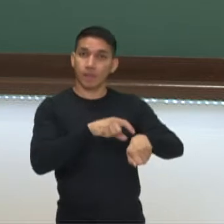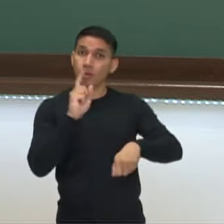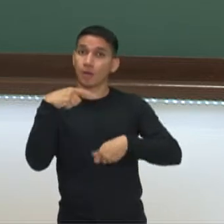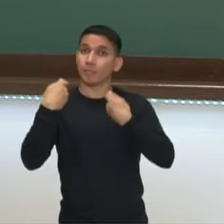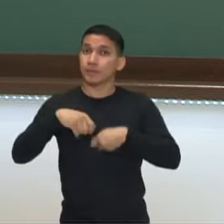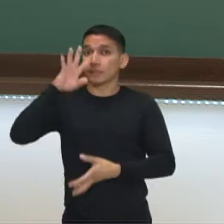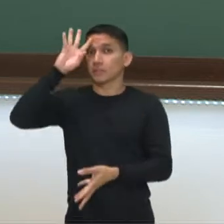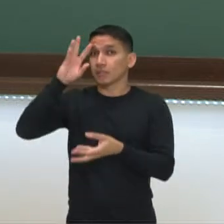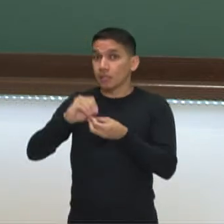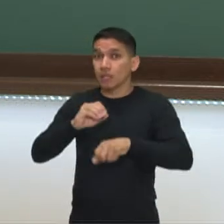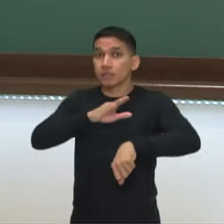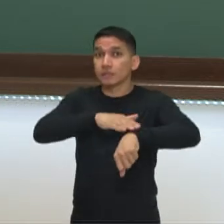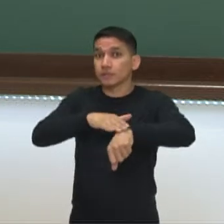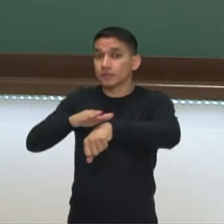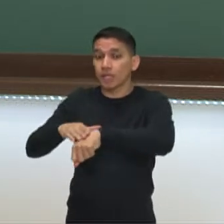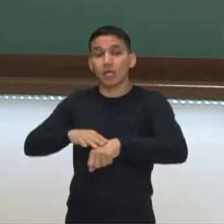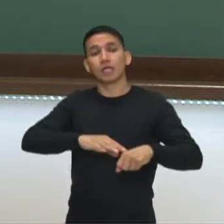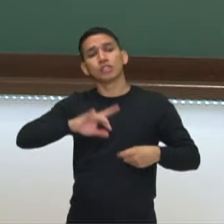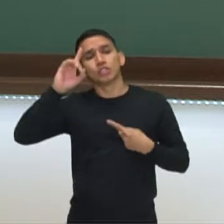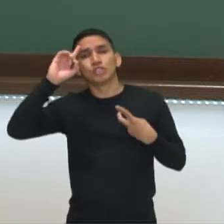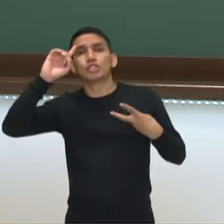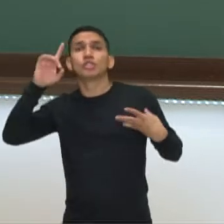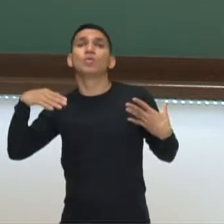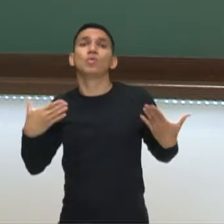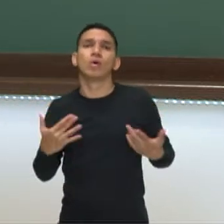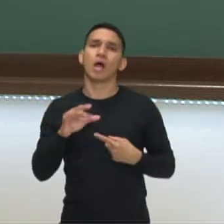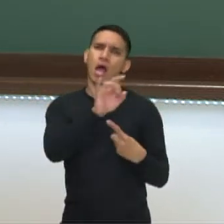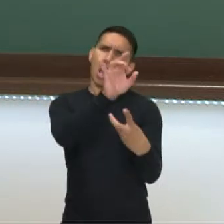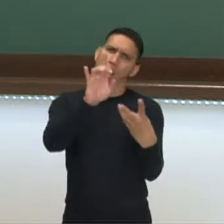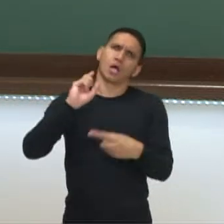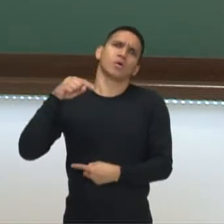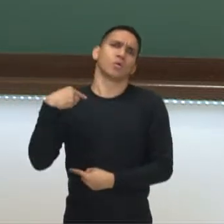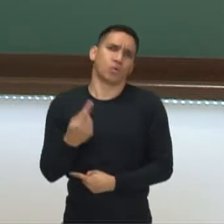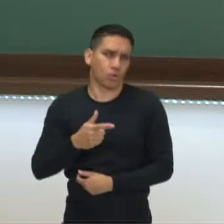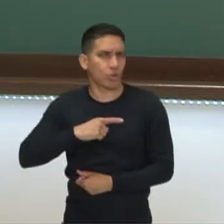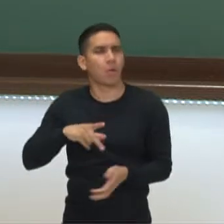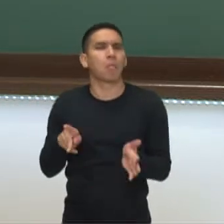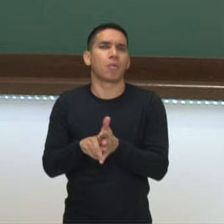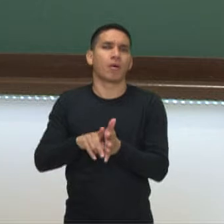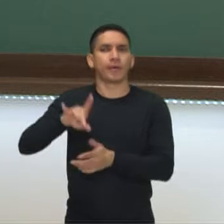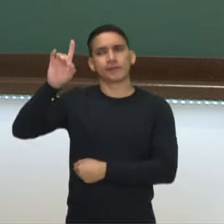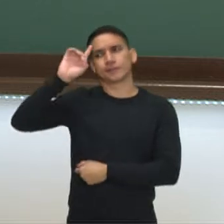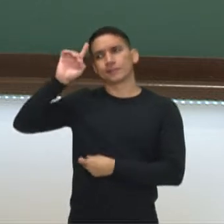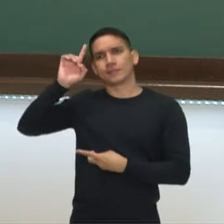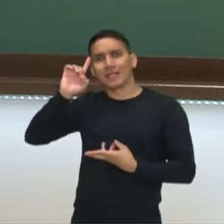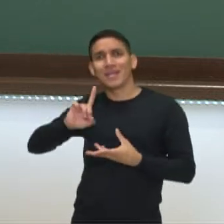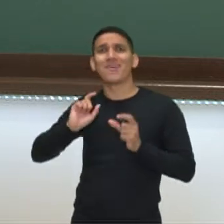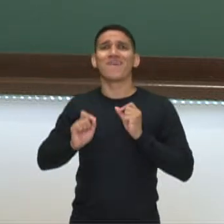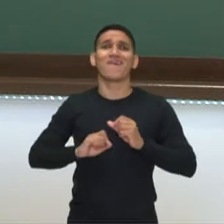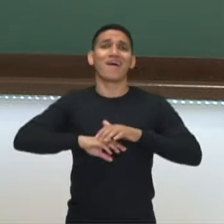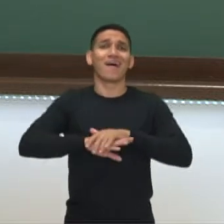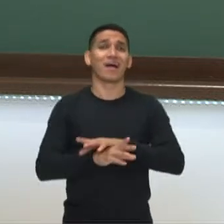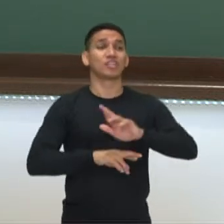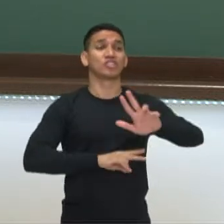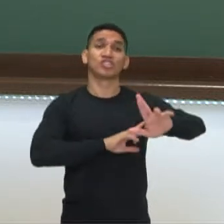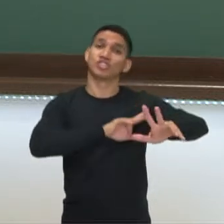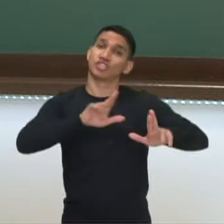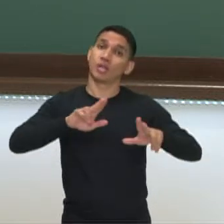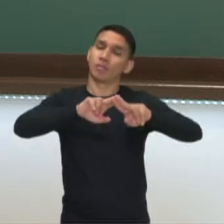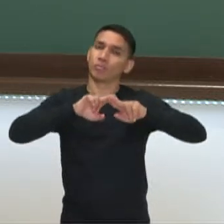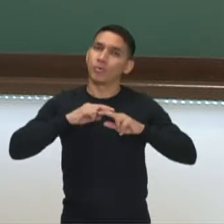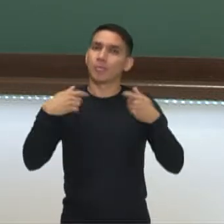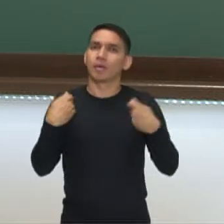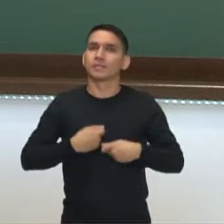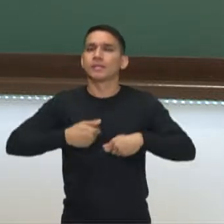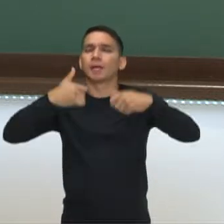precisa entender a nossa rotina, né? E cada um de nós temos uma rotina diferente, né? Então a gente precisa pensar